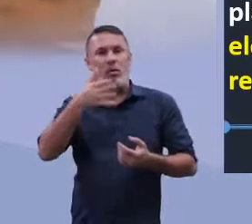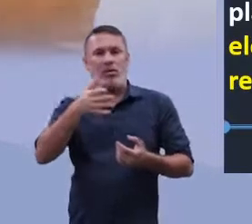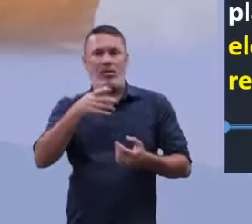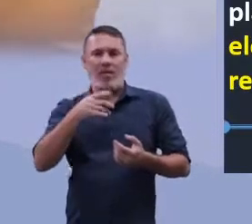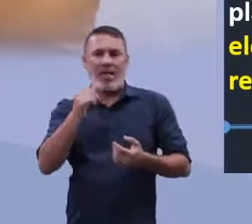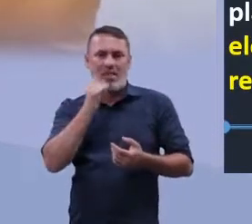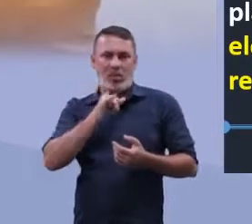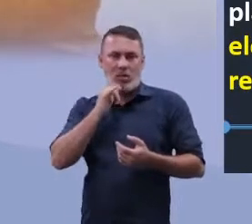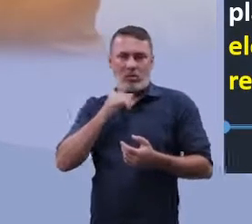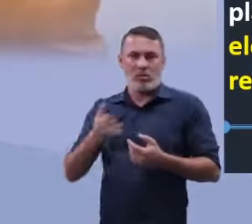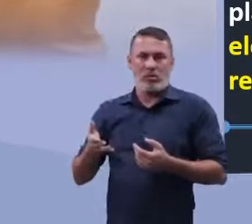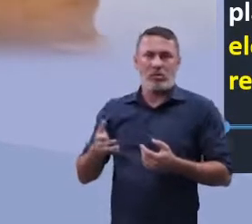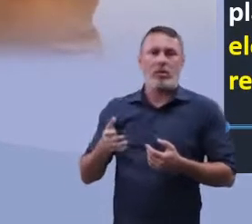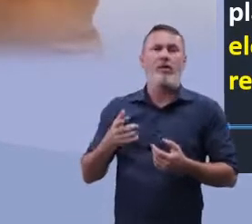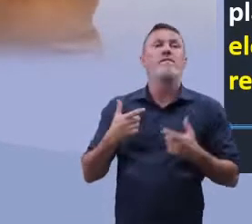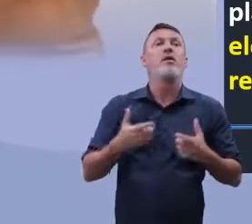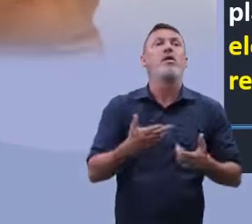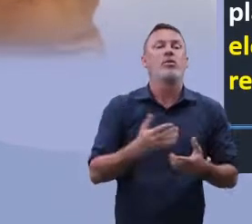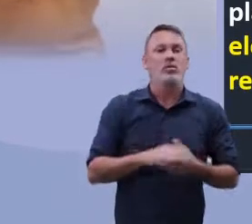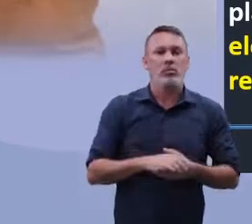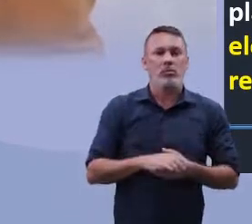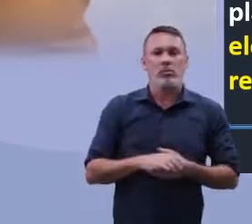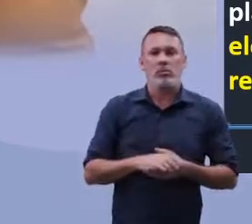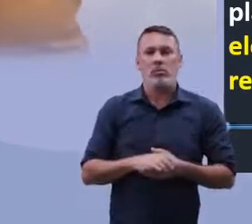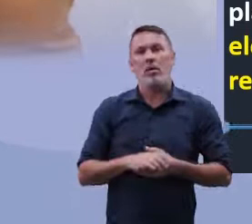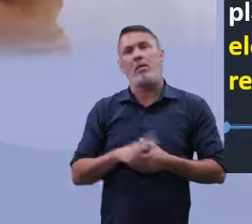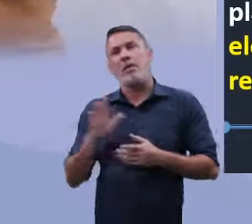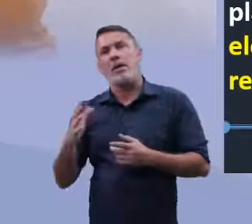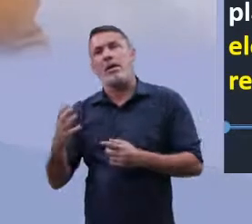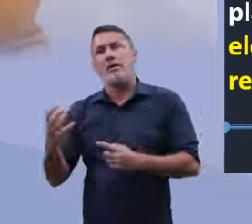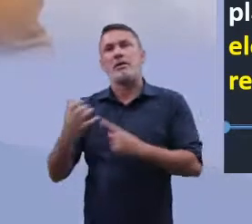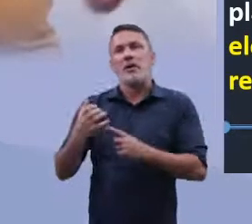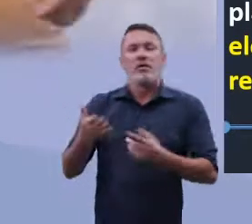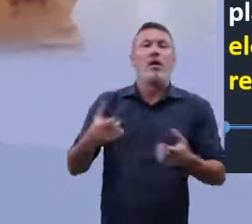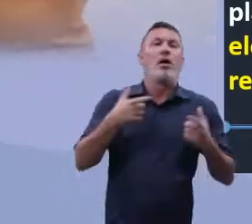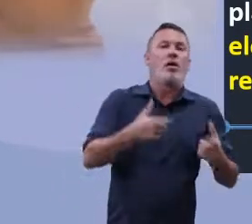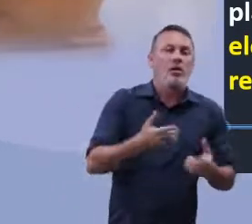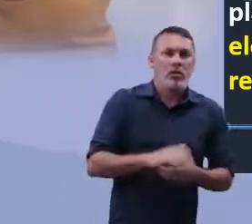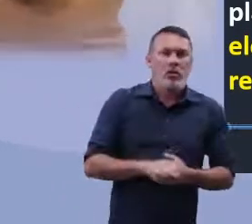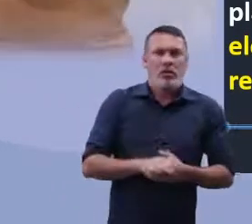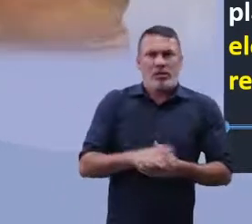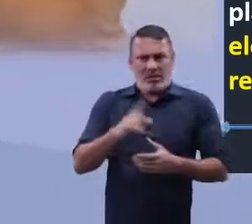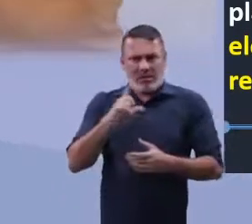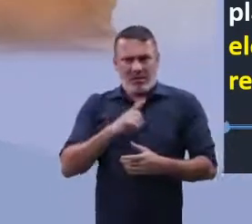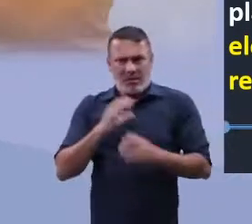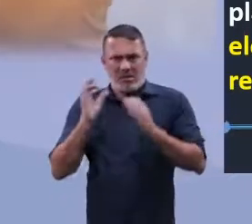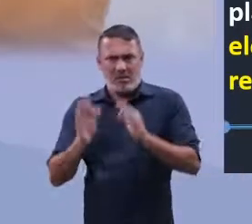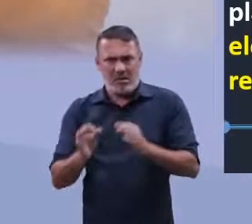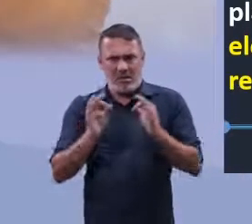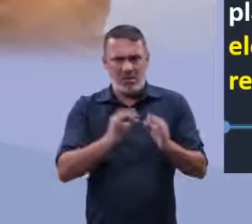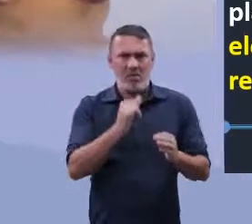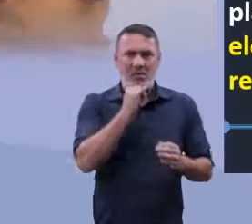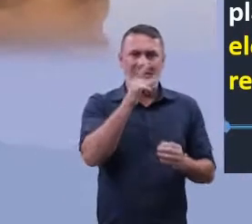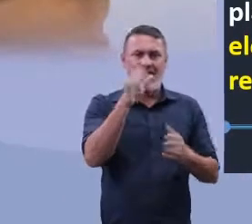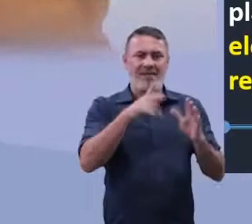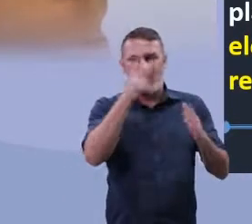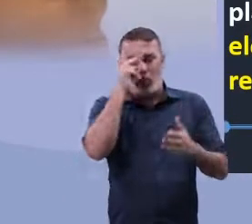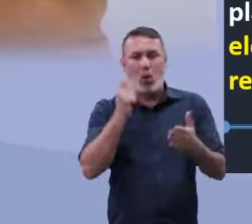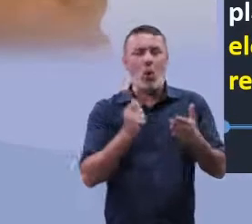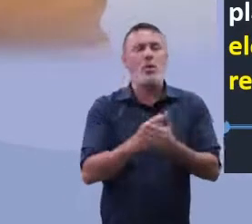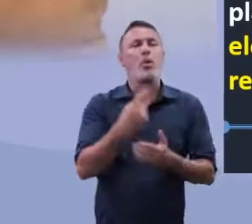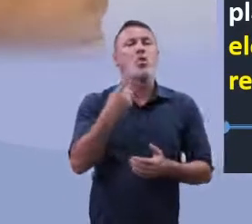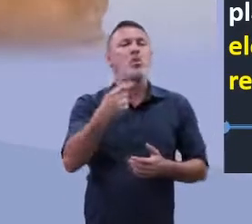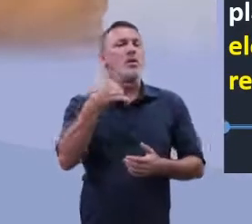aquele aparelho que você não utiliza mais, ele vai para onde? Ah, mas eu dei ao meu tio, mas seu tio vai comprar outro e assim sucessivamente. Um aparelho, né,